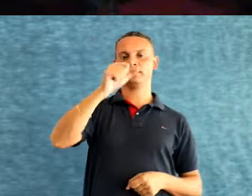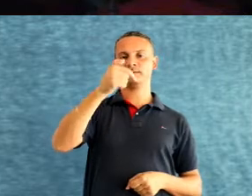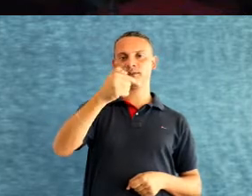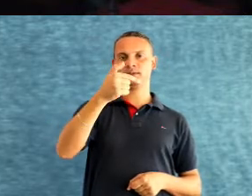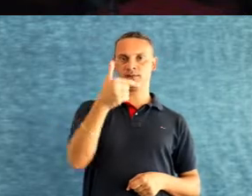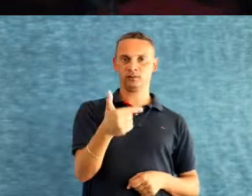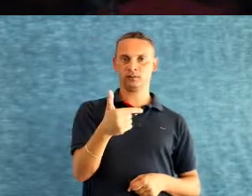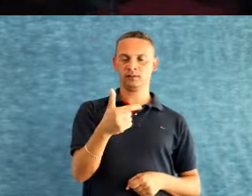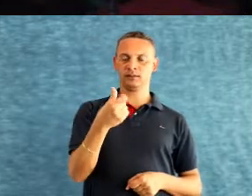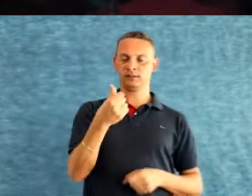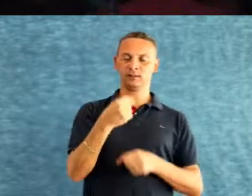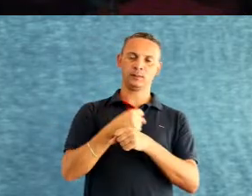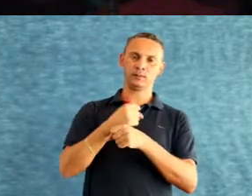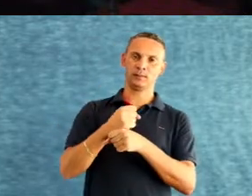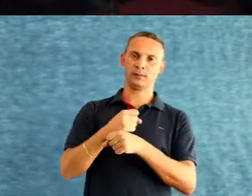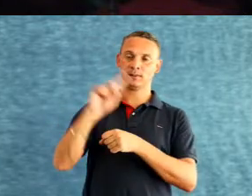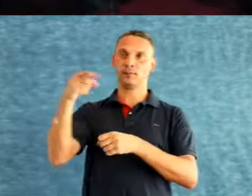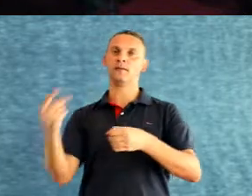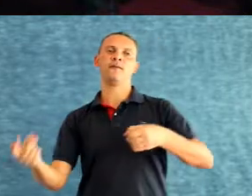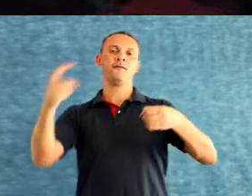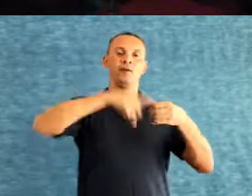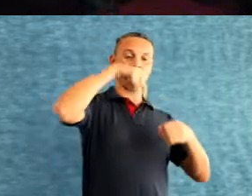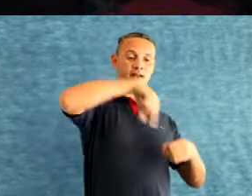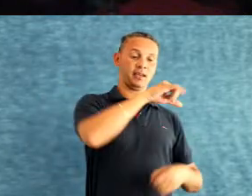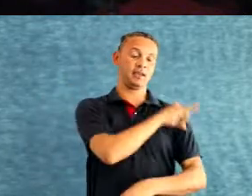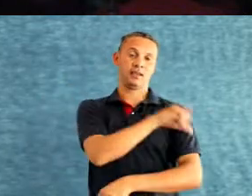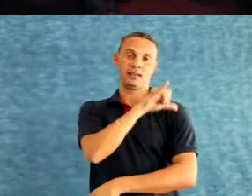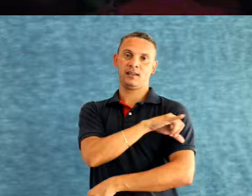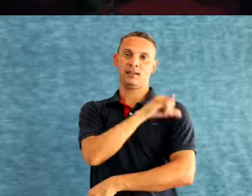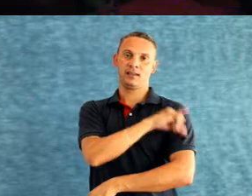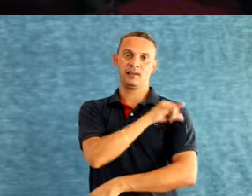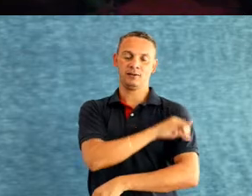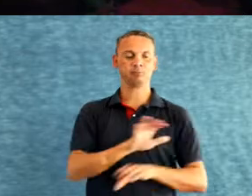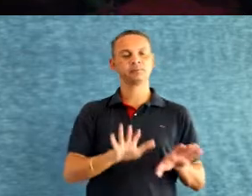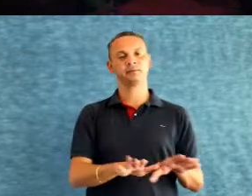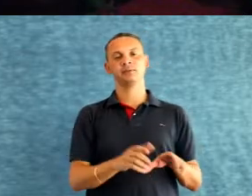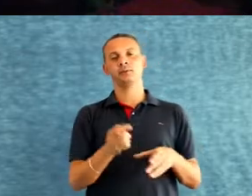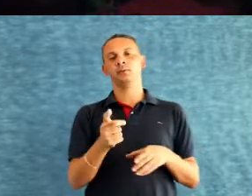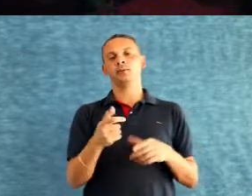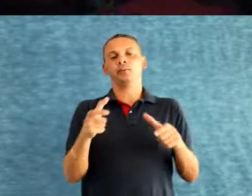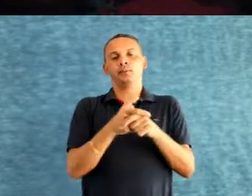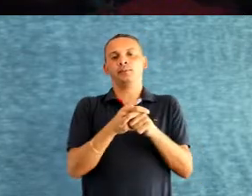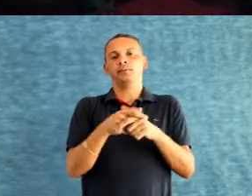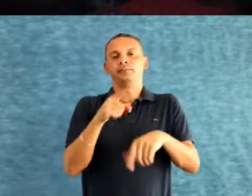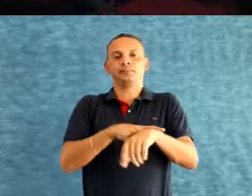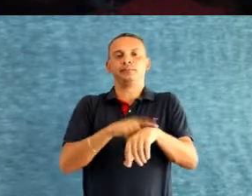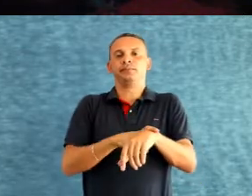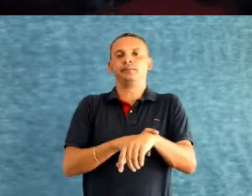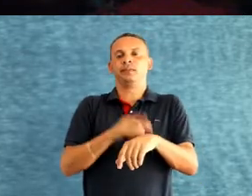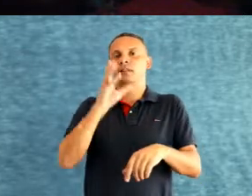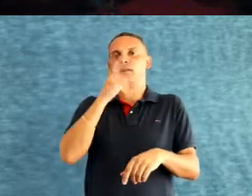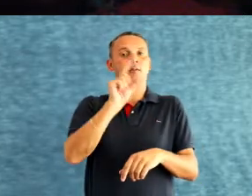16 anos depois, ela retorna ao Rio de Janeiro, e onde fica também por pouco tempo, até embarcar definitivamente para a